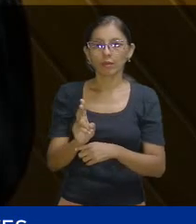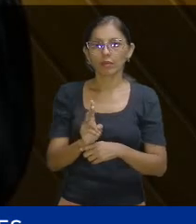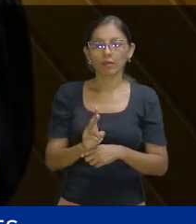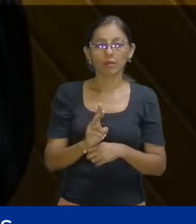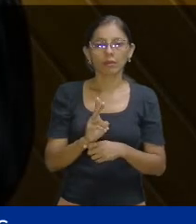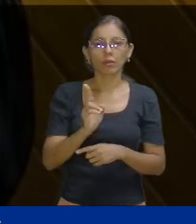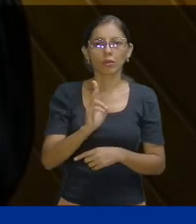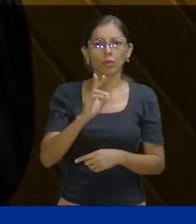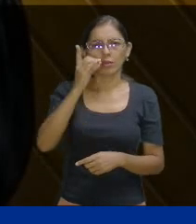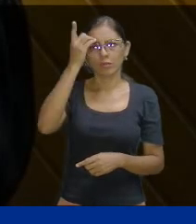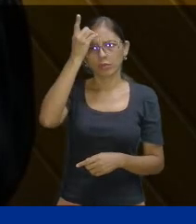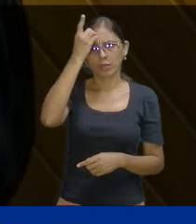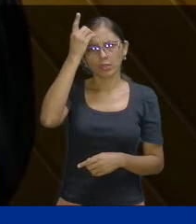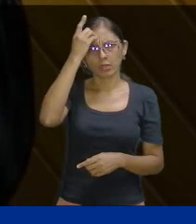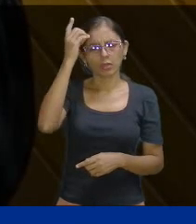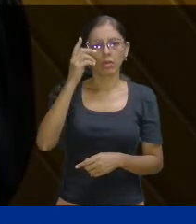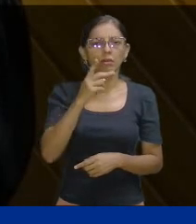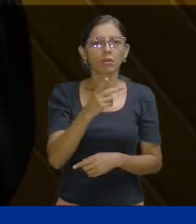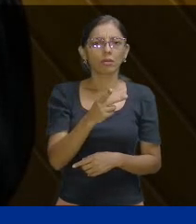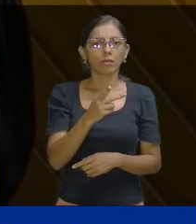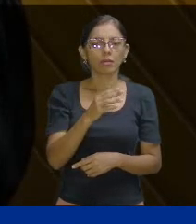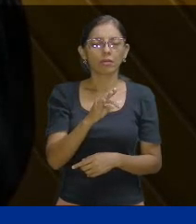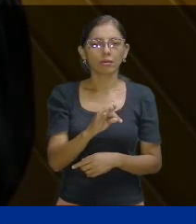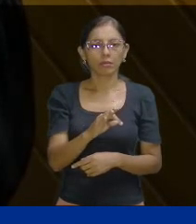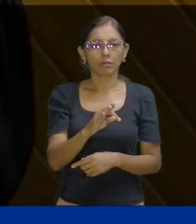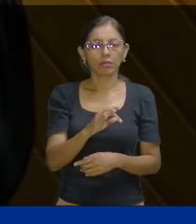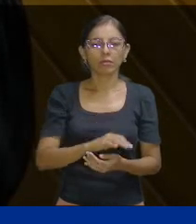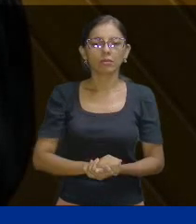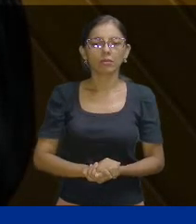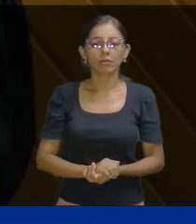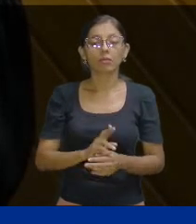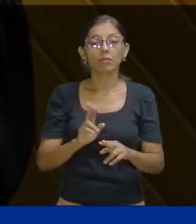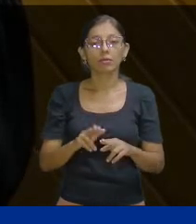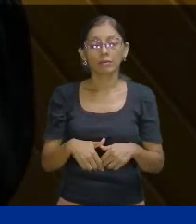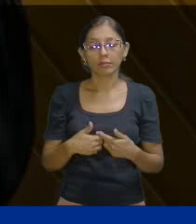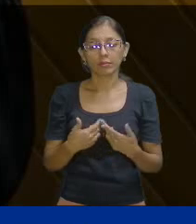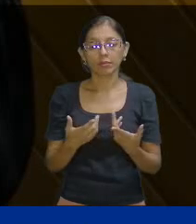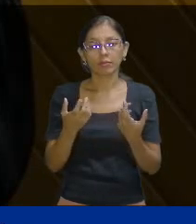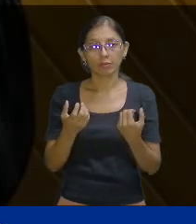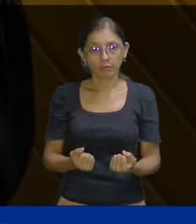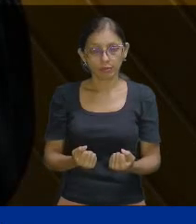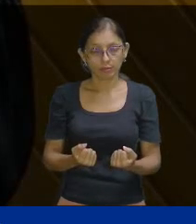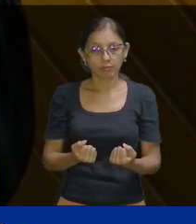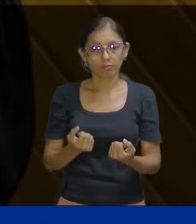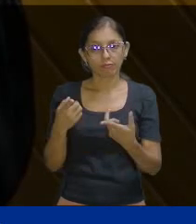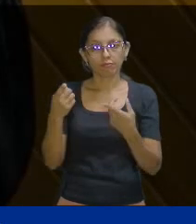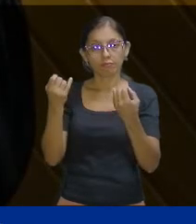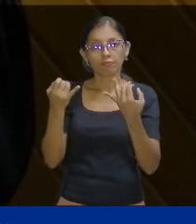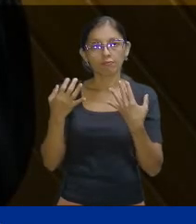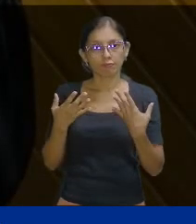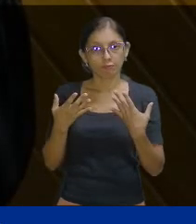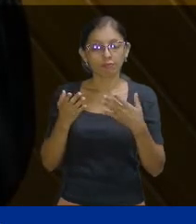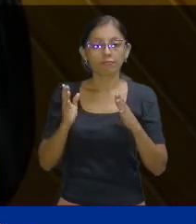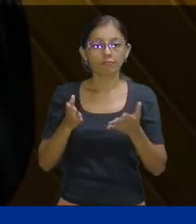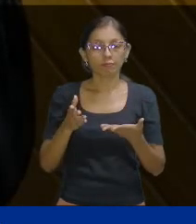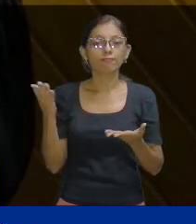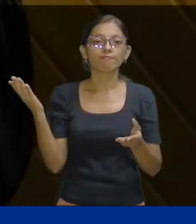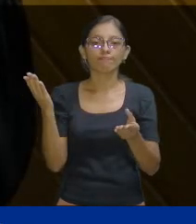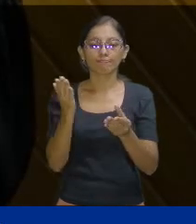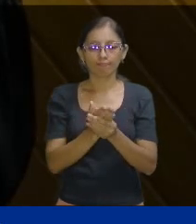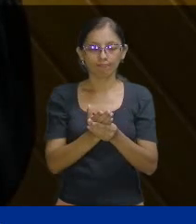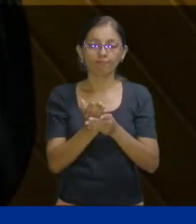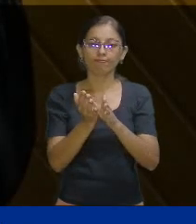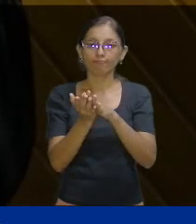do Diretório Nacional do PT. Nesse contexto, acolho a justificativa, notadamente porque já constavam nos autos